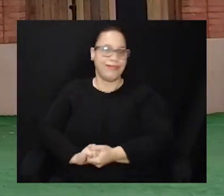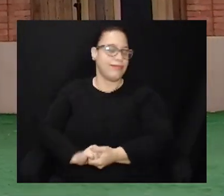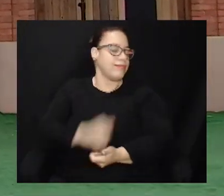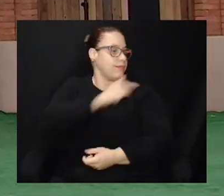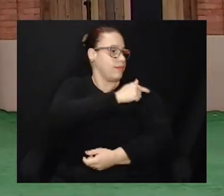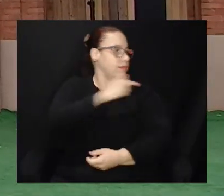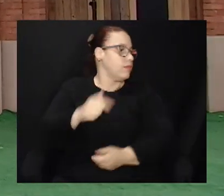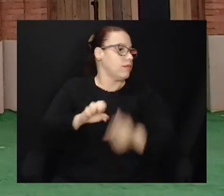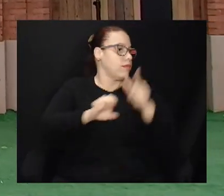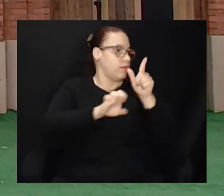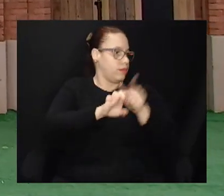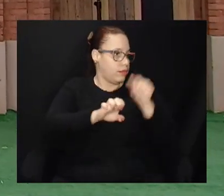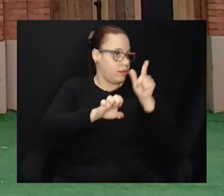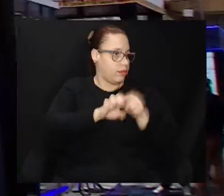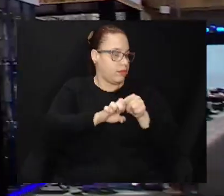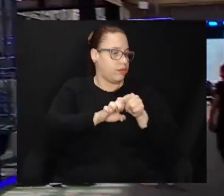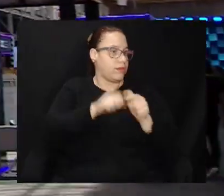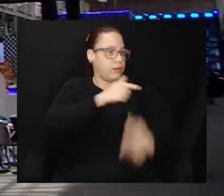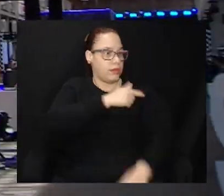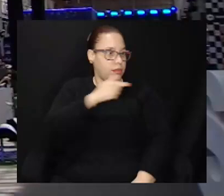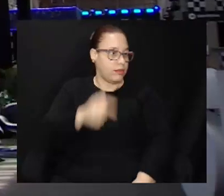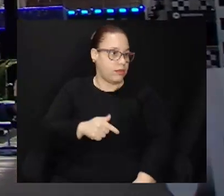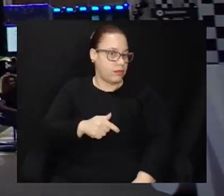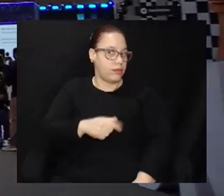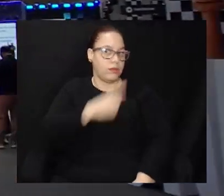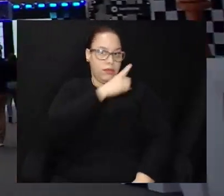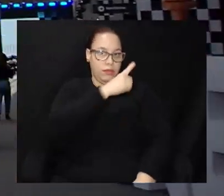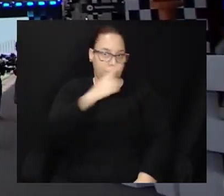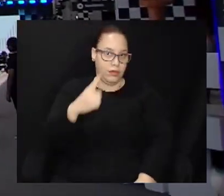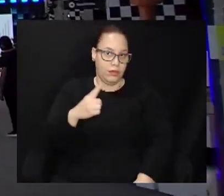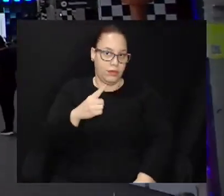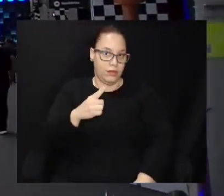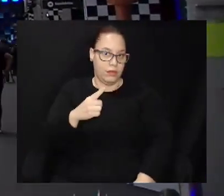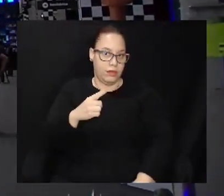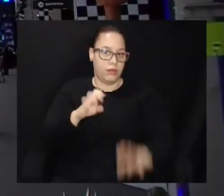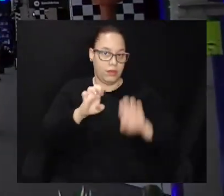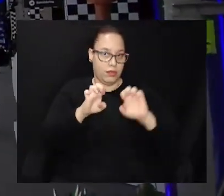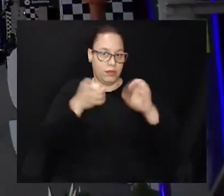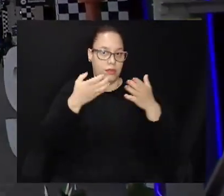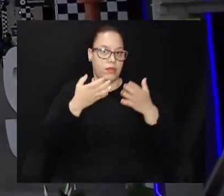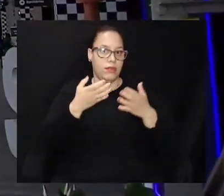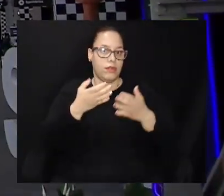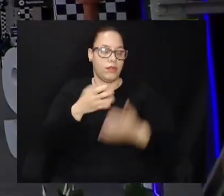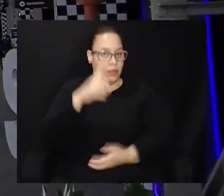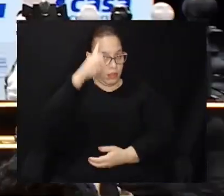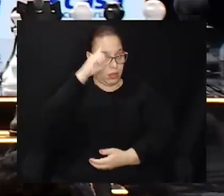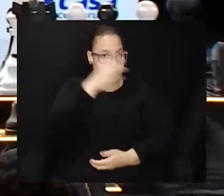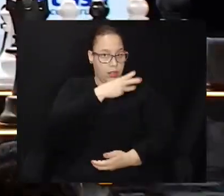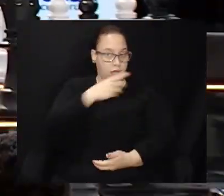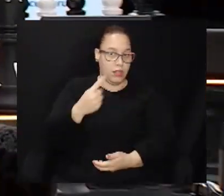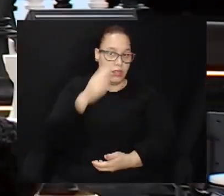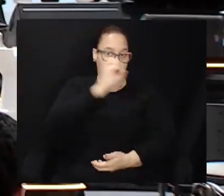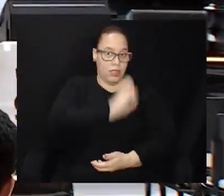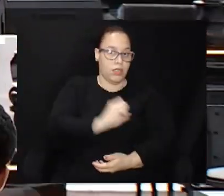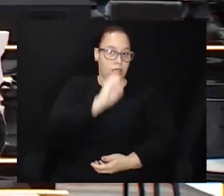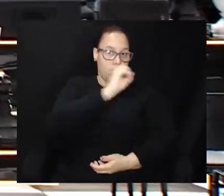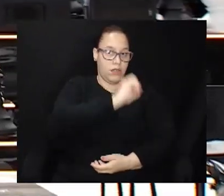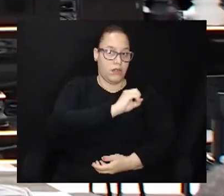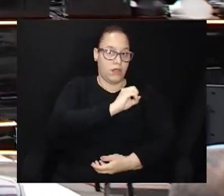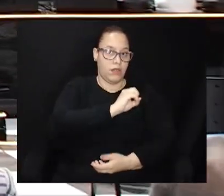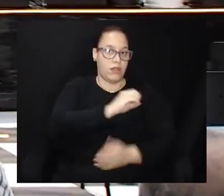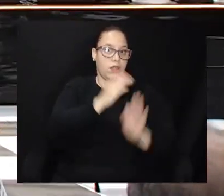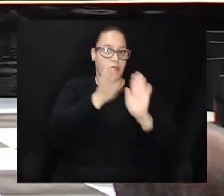Negócios e Empreendedorismo está em sua 11ª edição e acontece até o dia 31 de outubro. A programação conta